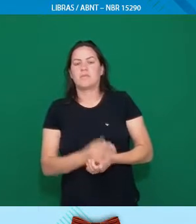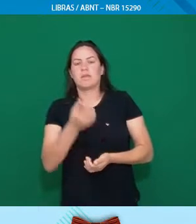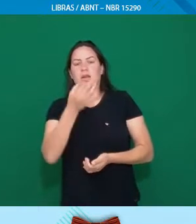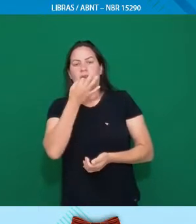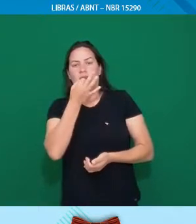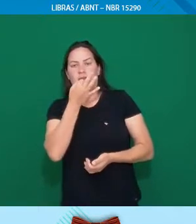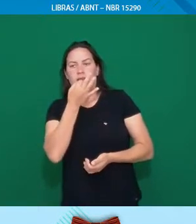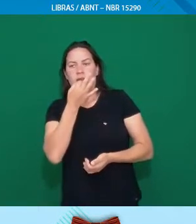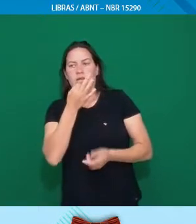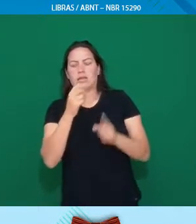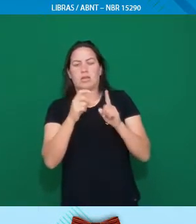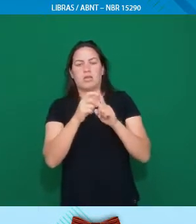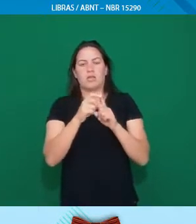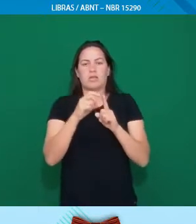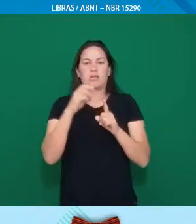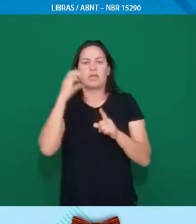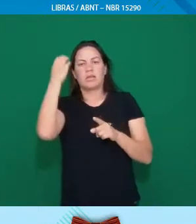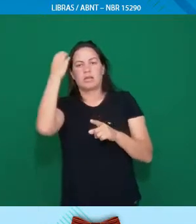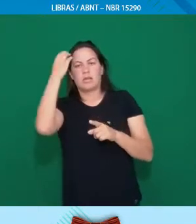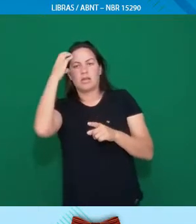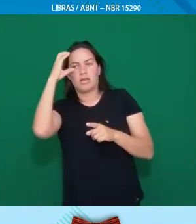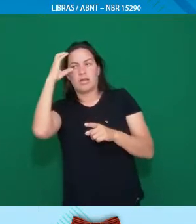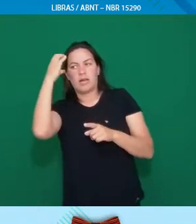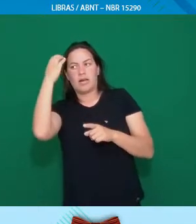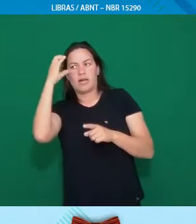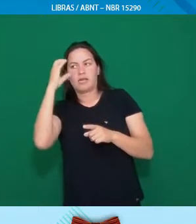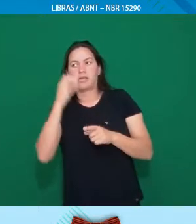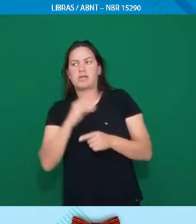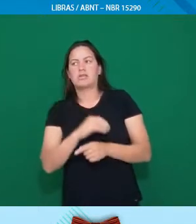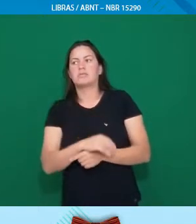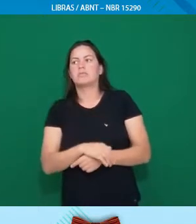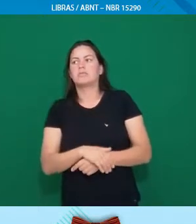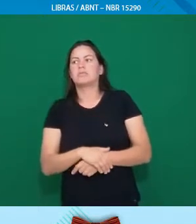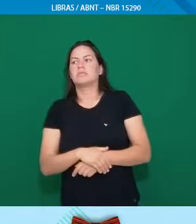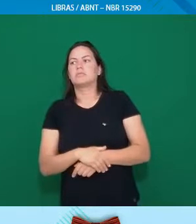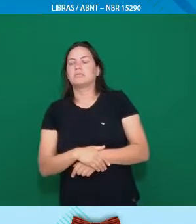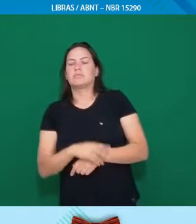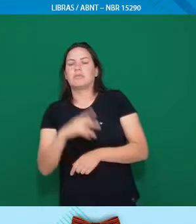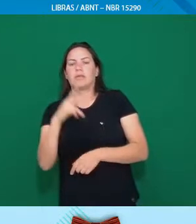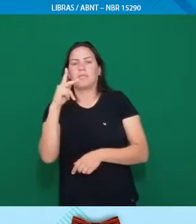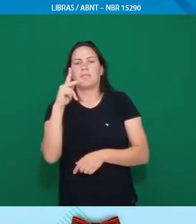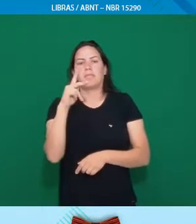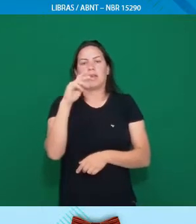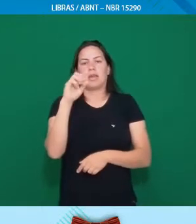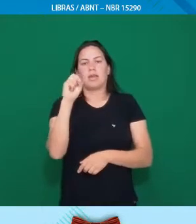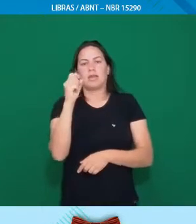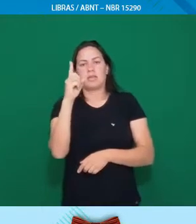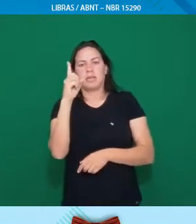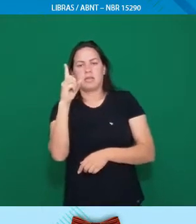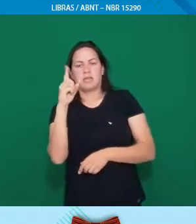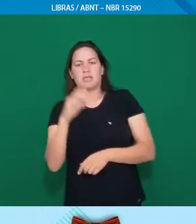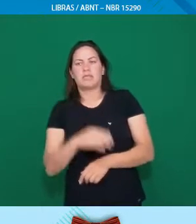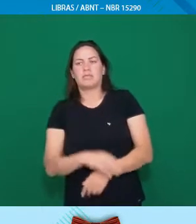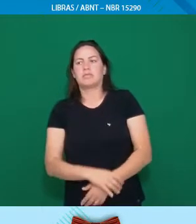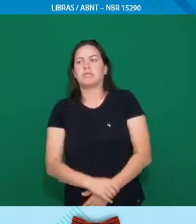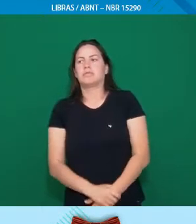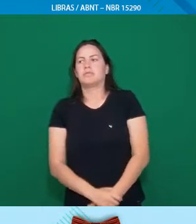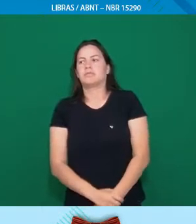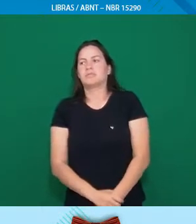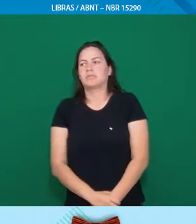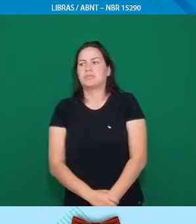o passa-palavra quero vereadora Celina Maria monroy cancino Barros bancada do PSD pela ordem